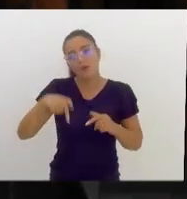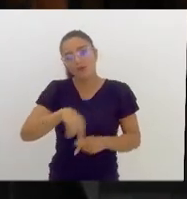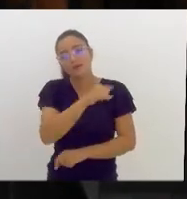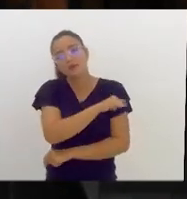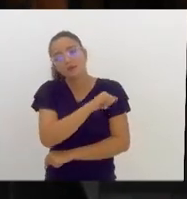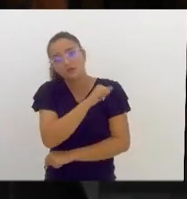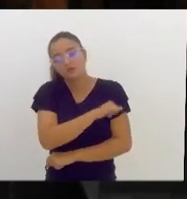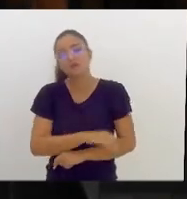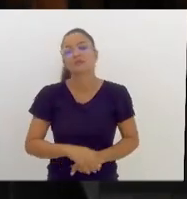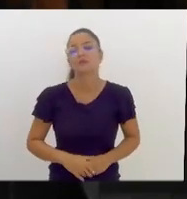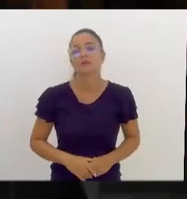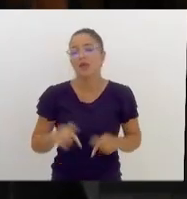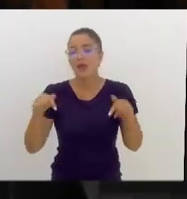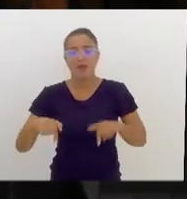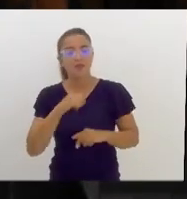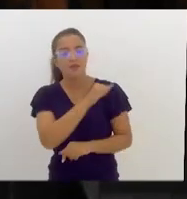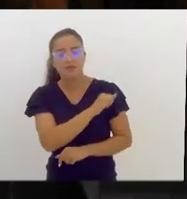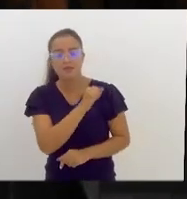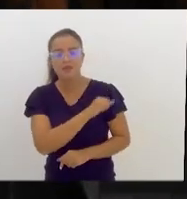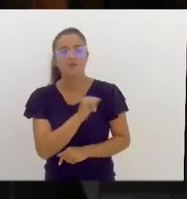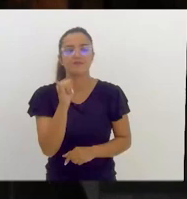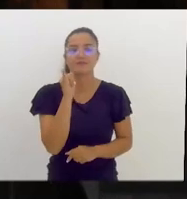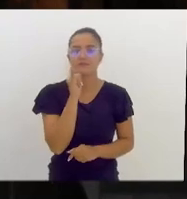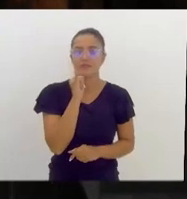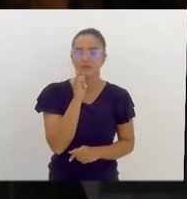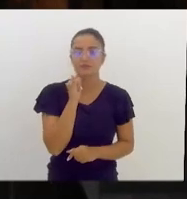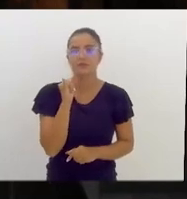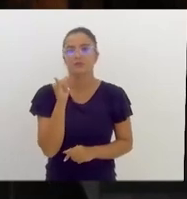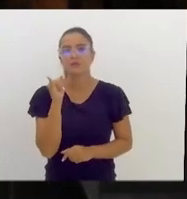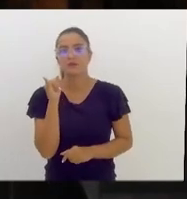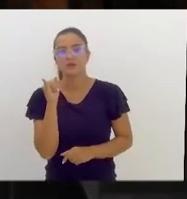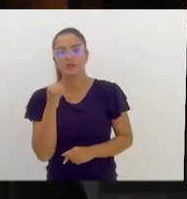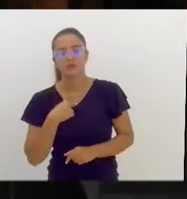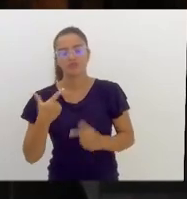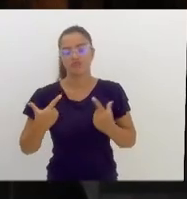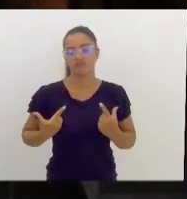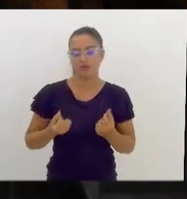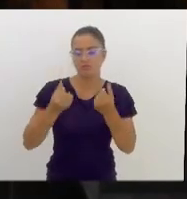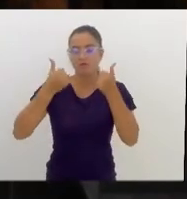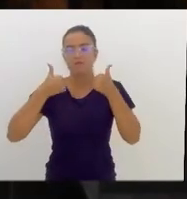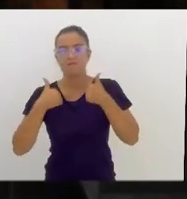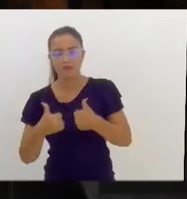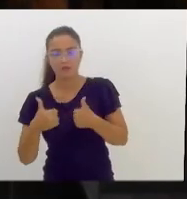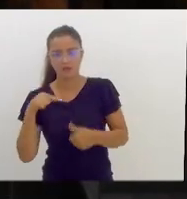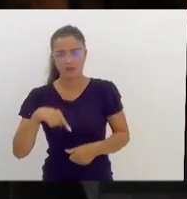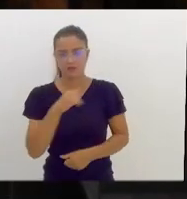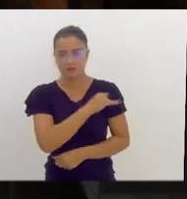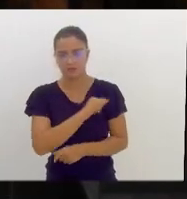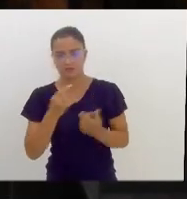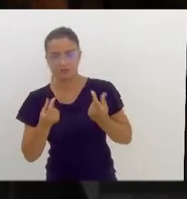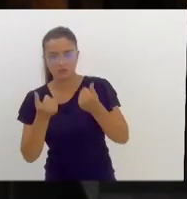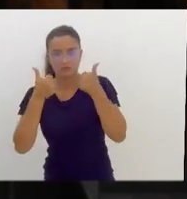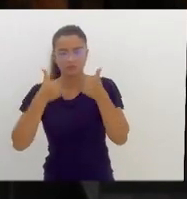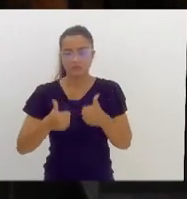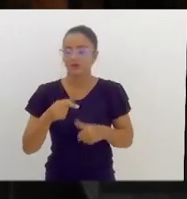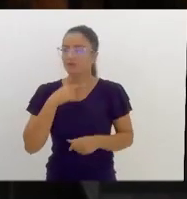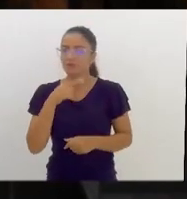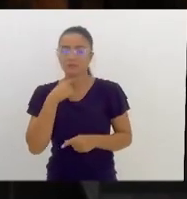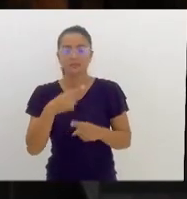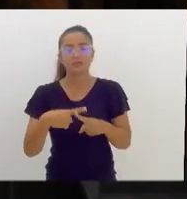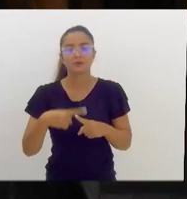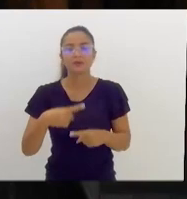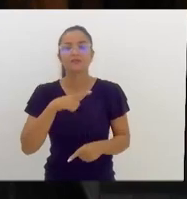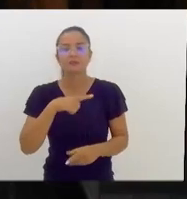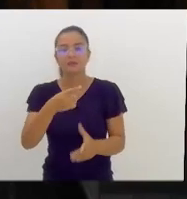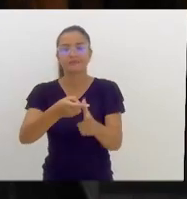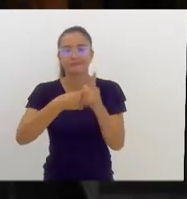Janeiro não tem condições de ser um estado financeiramente saudável enquanto não solucionar a questão da dívida pública. E